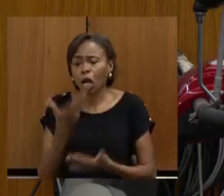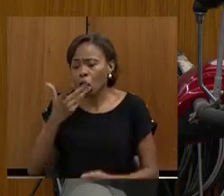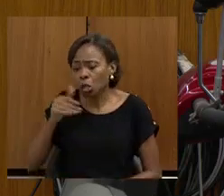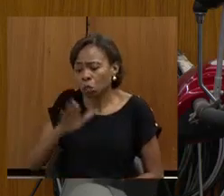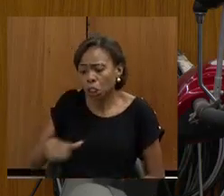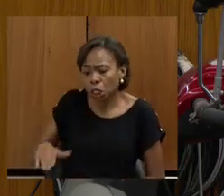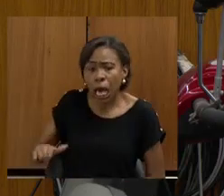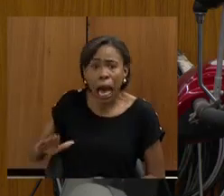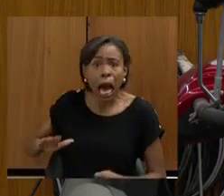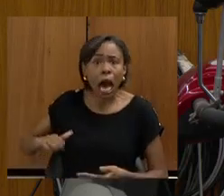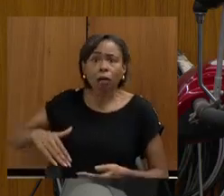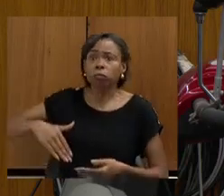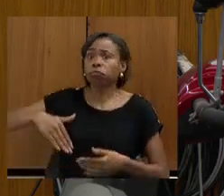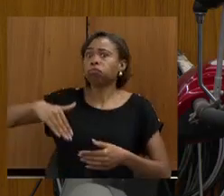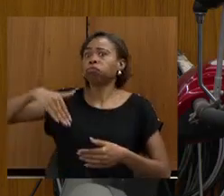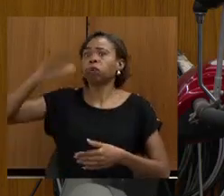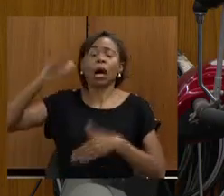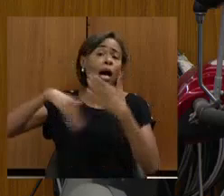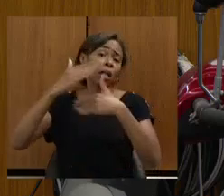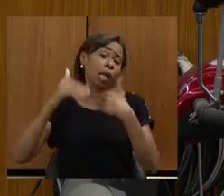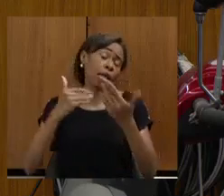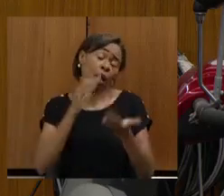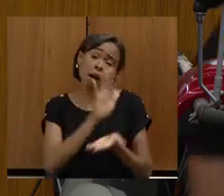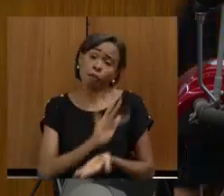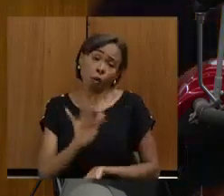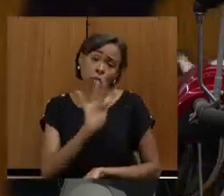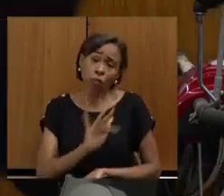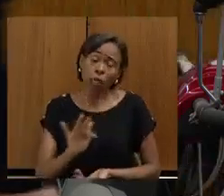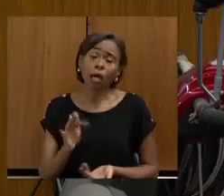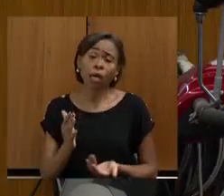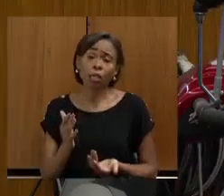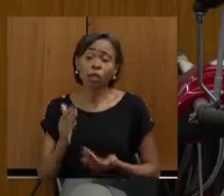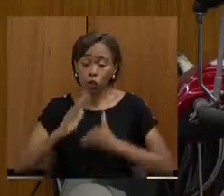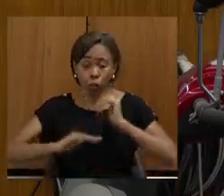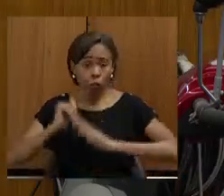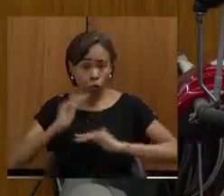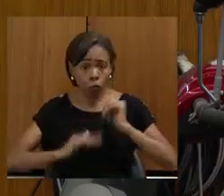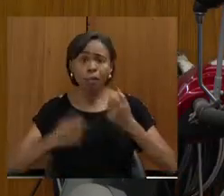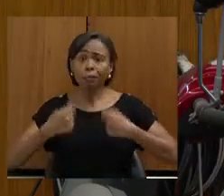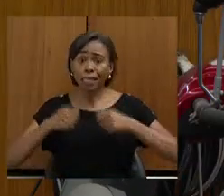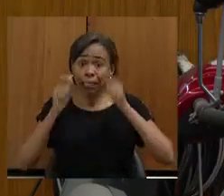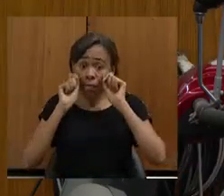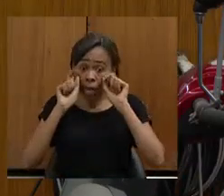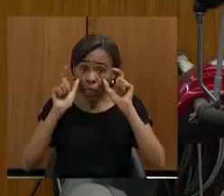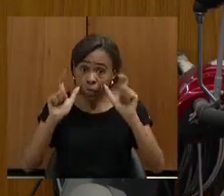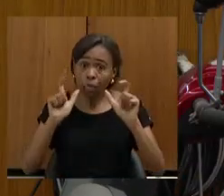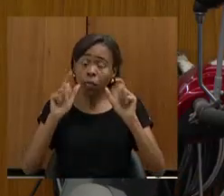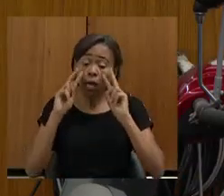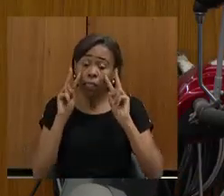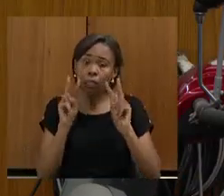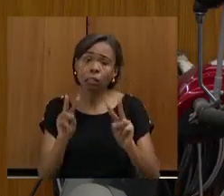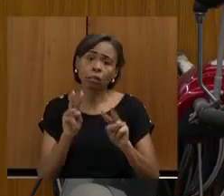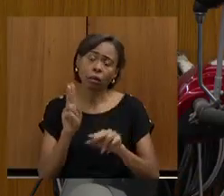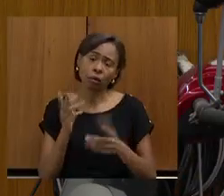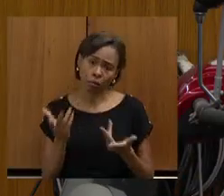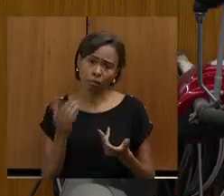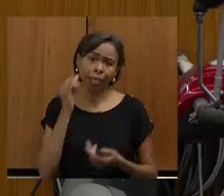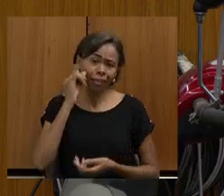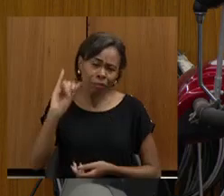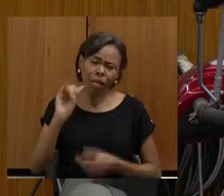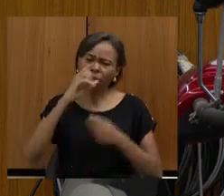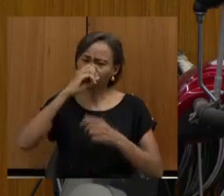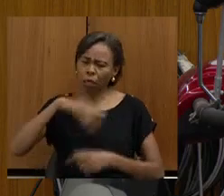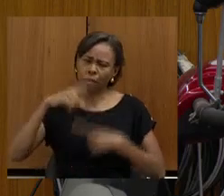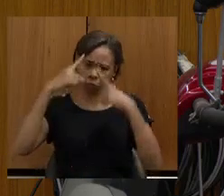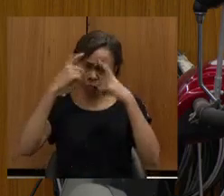faculdade, que os profissionais fiquem mais atentos para não chegar a esse caso. Para concluir. ficou muito triste. Eu penso que deve